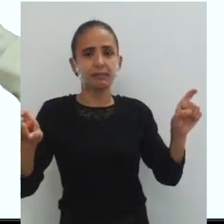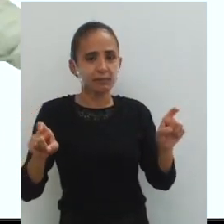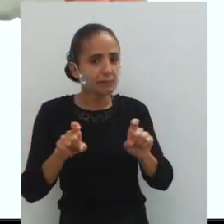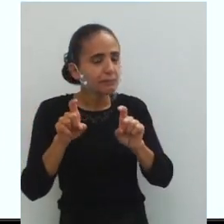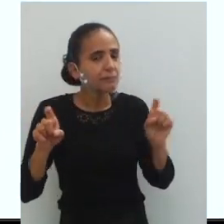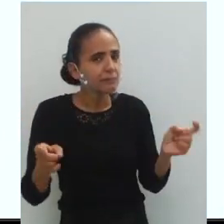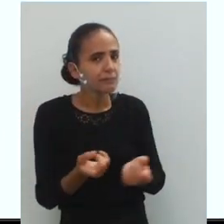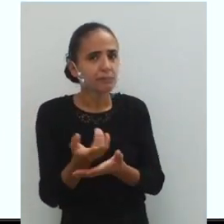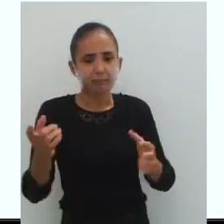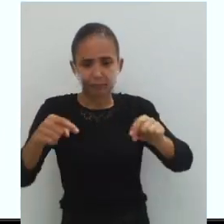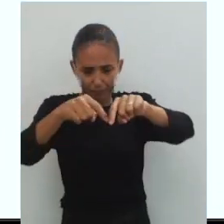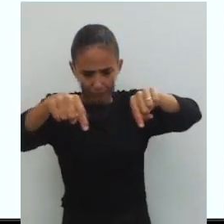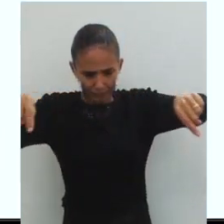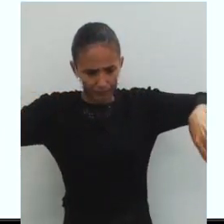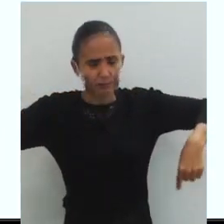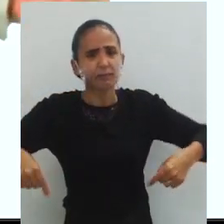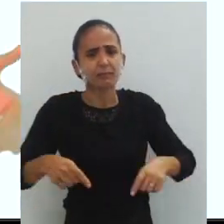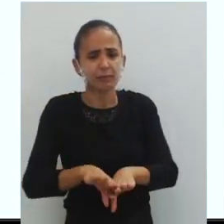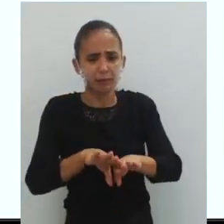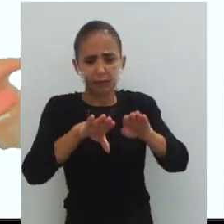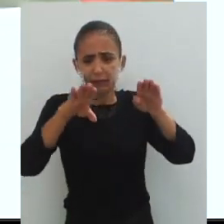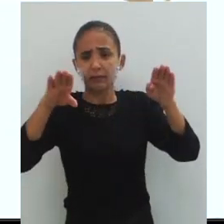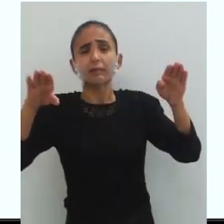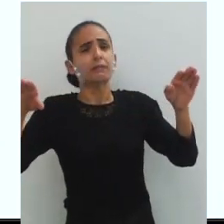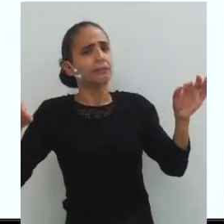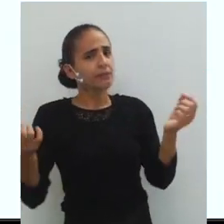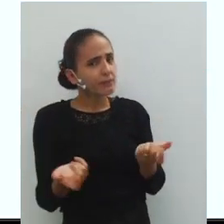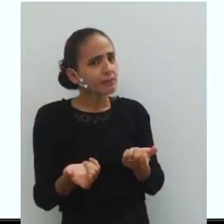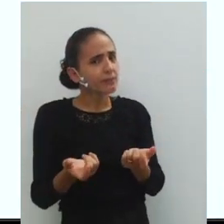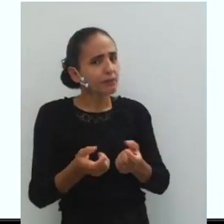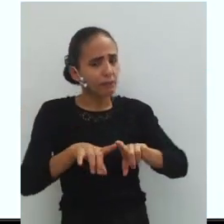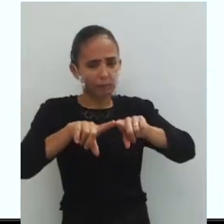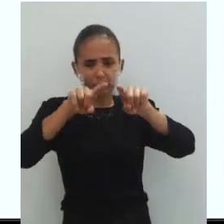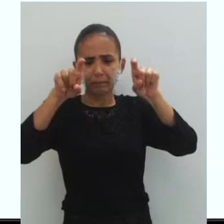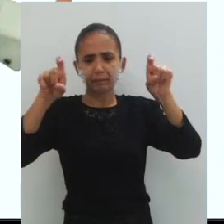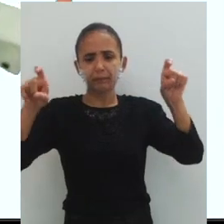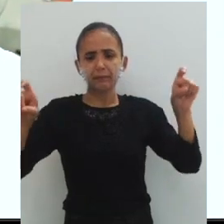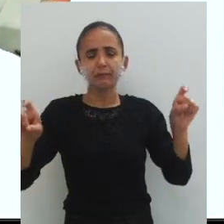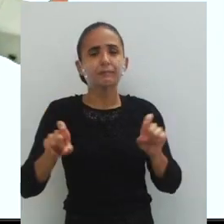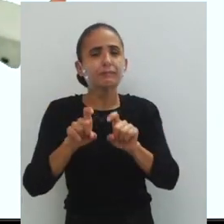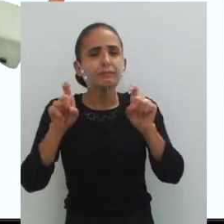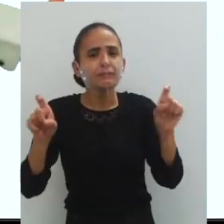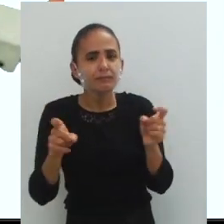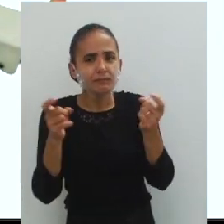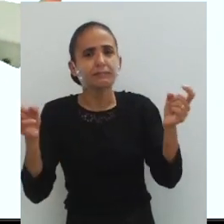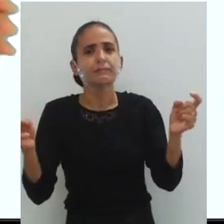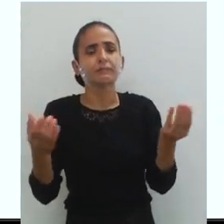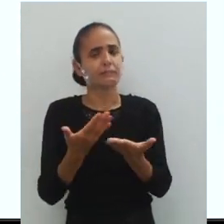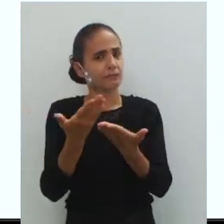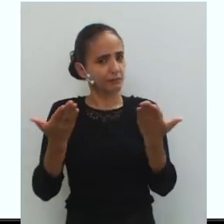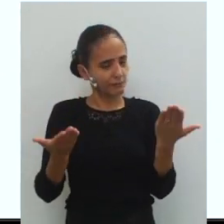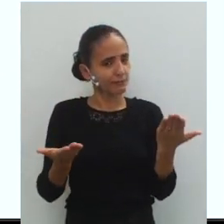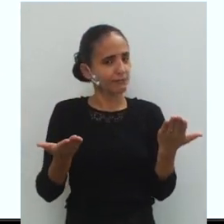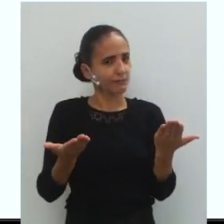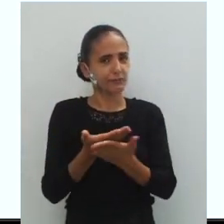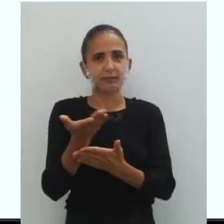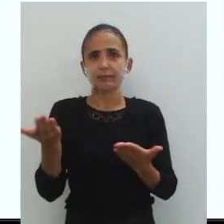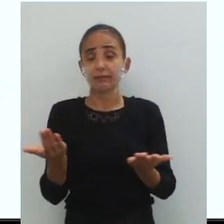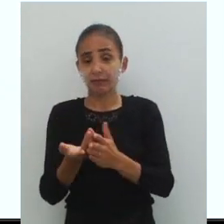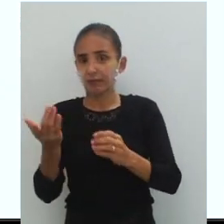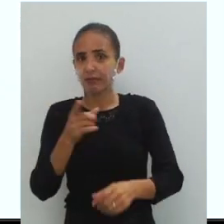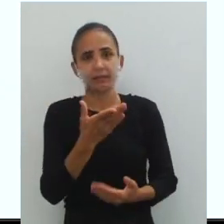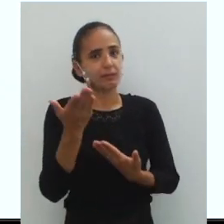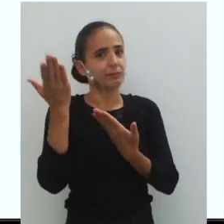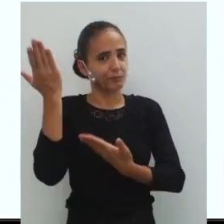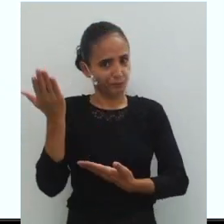um espaço da sala toda, ou de uma cozinha, um espaço gigantesco, né? E graças, né,